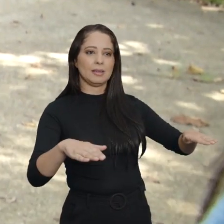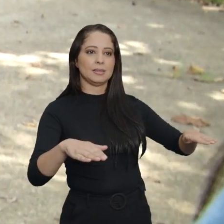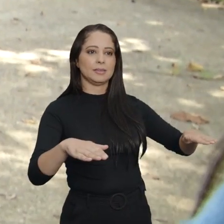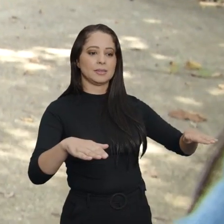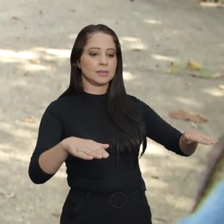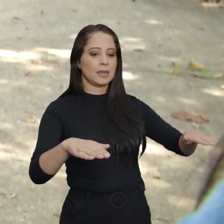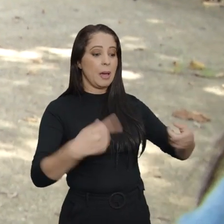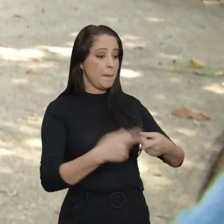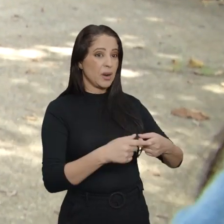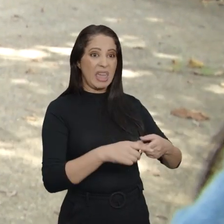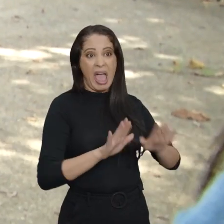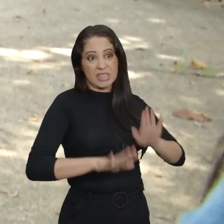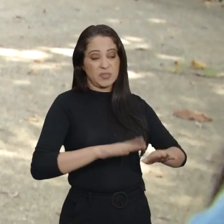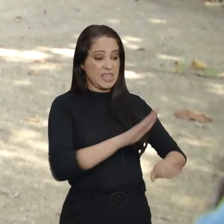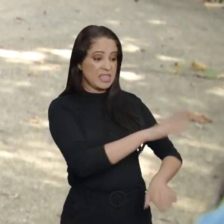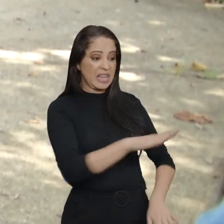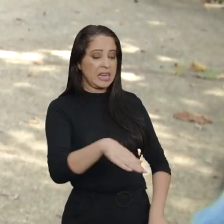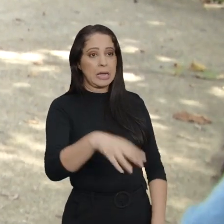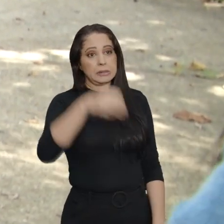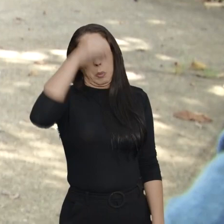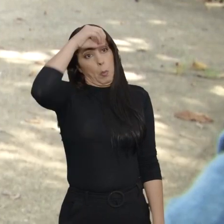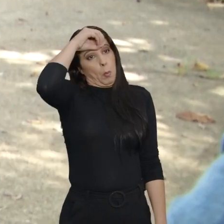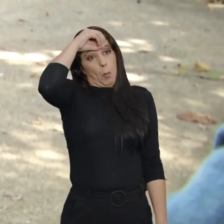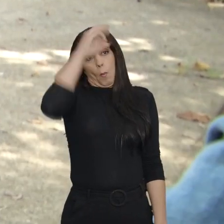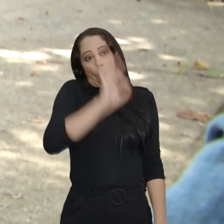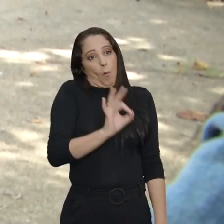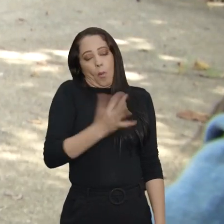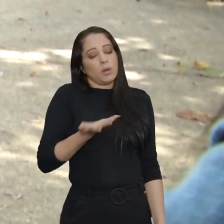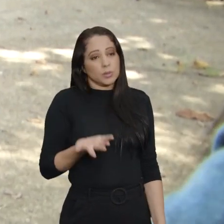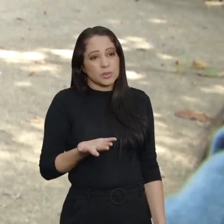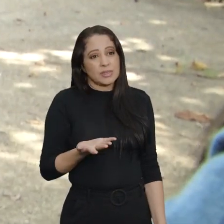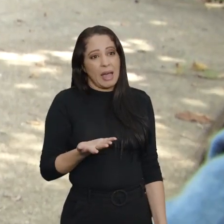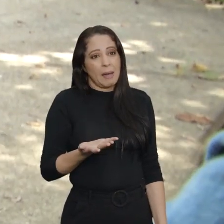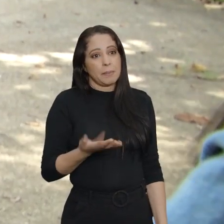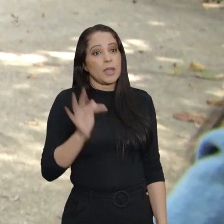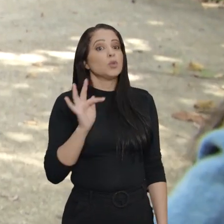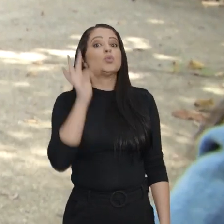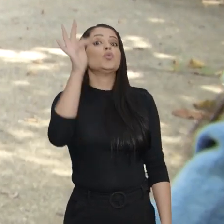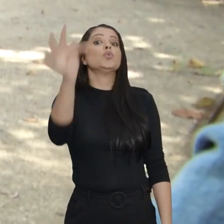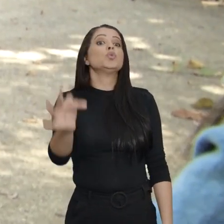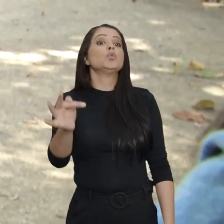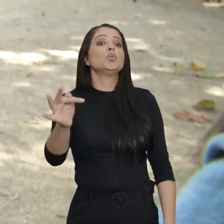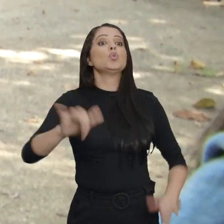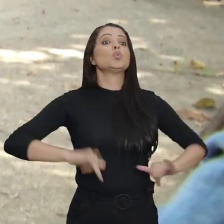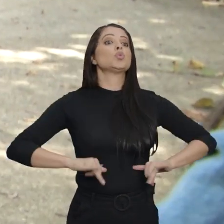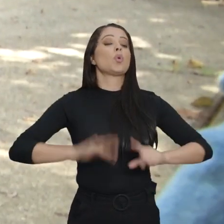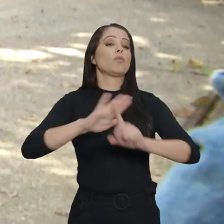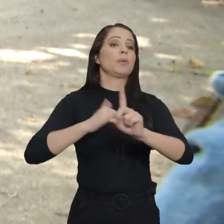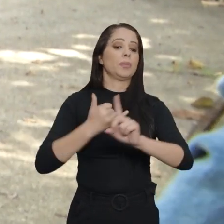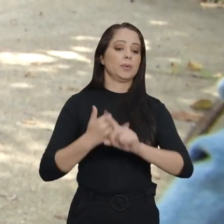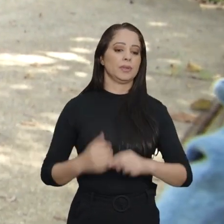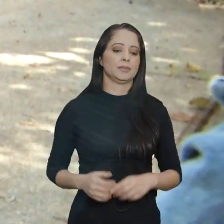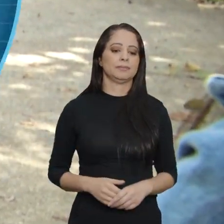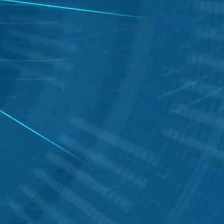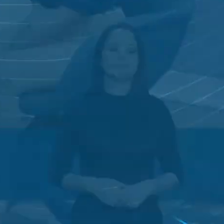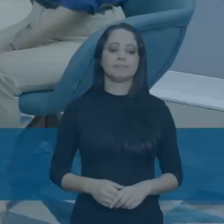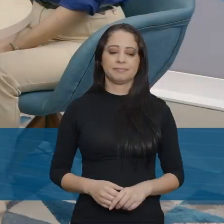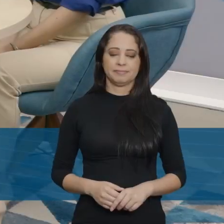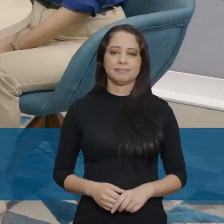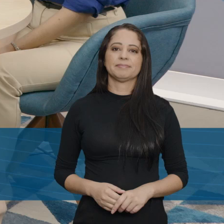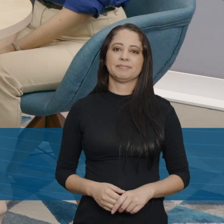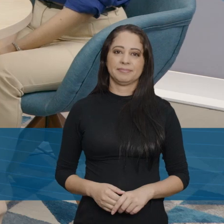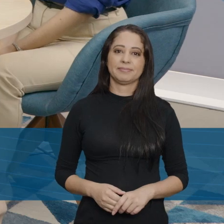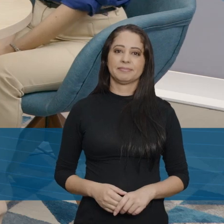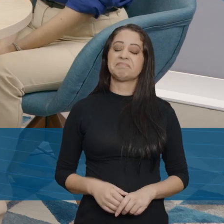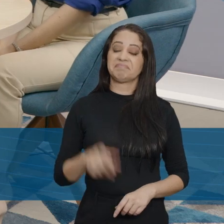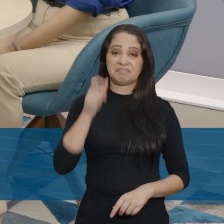crianças para tentar explicar, porque às vezes a criança não tem aquela noção do que pode estar acontecendo lá no futuro com uma pessoa que sofre o bullying, né? Tá